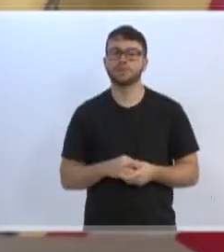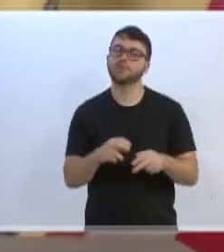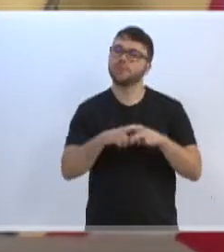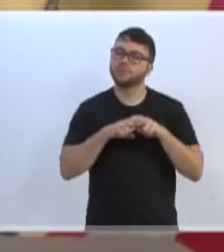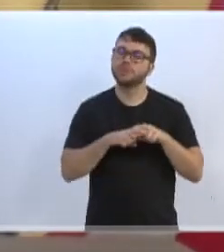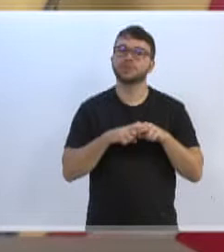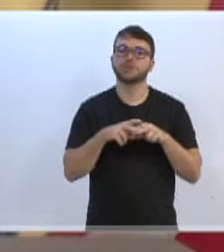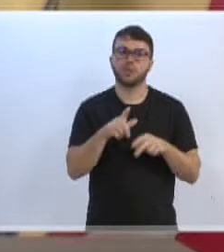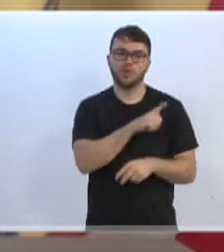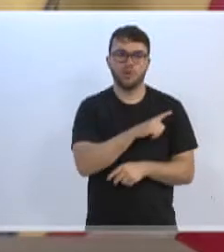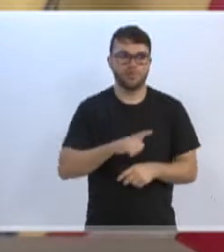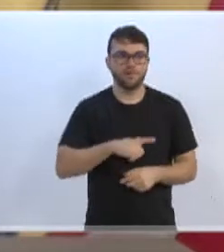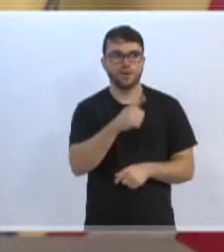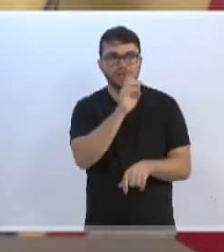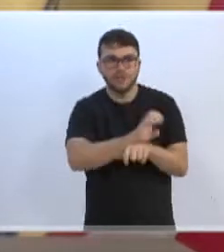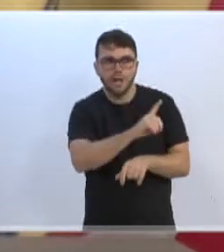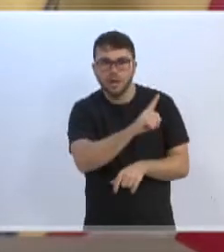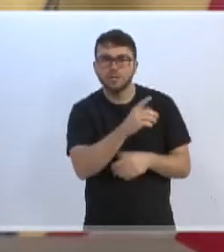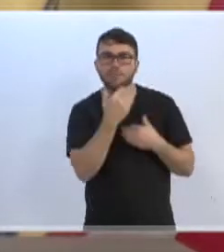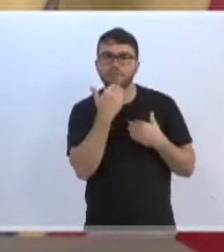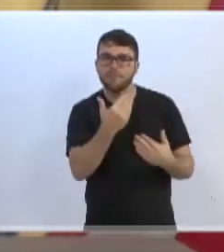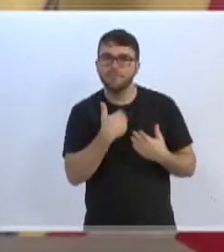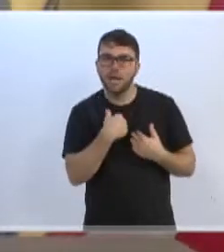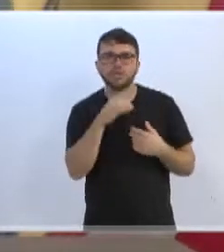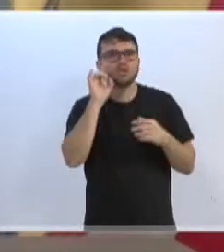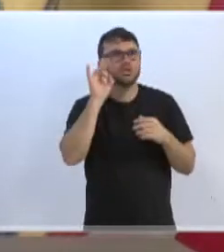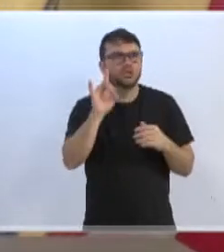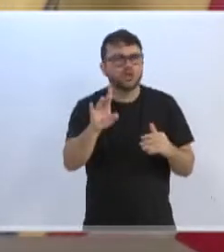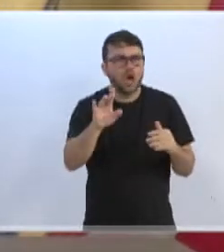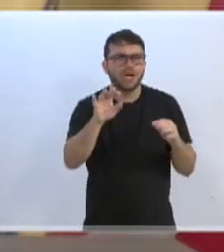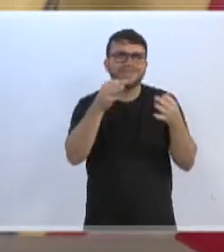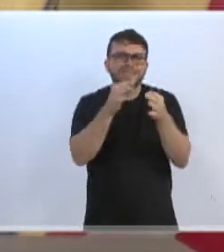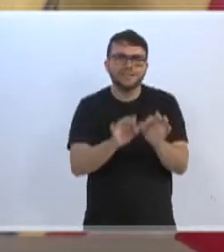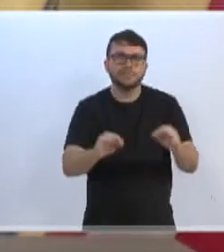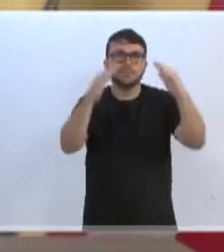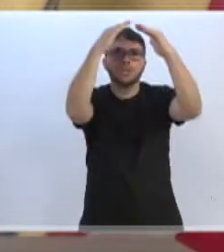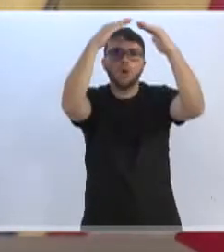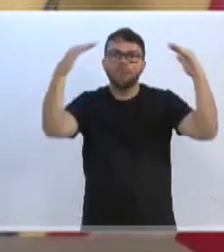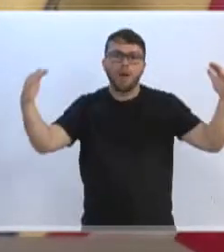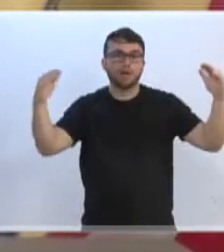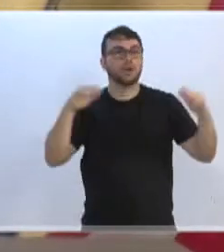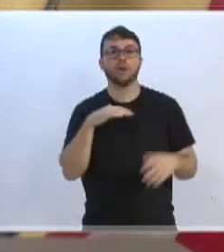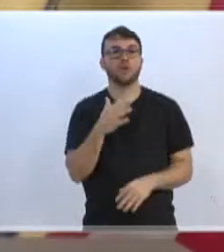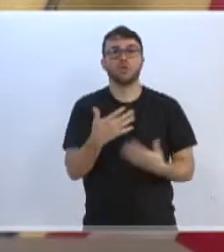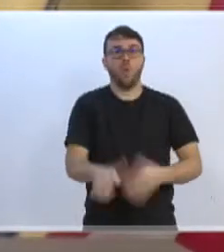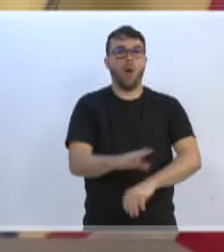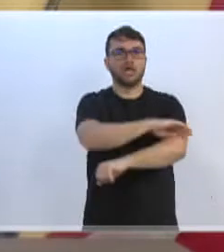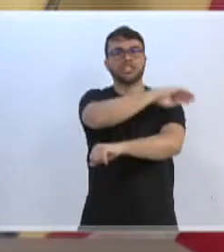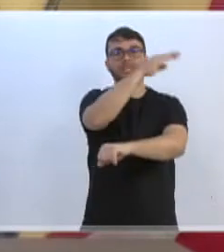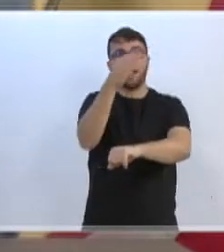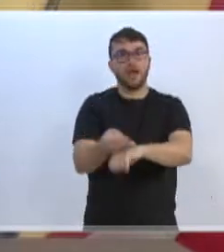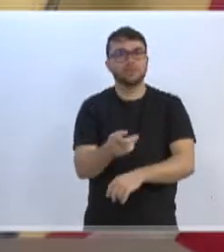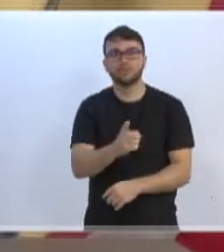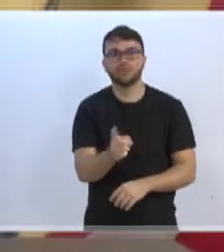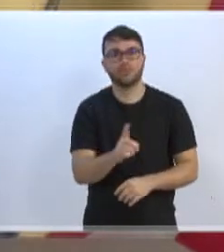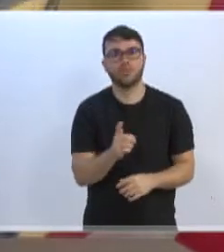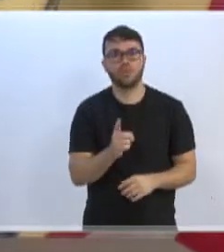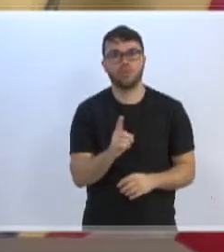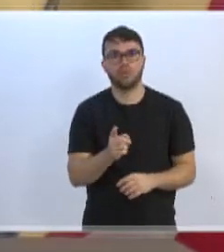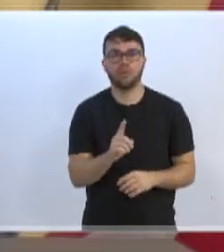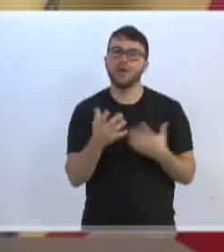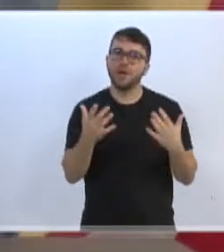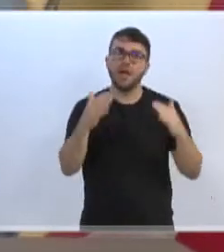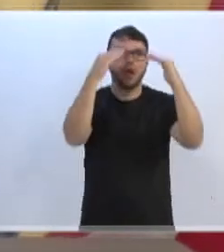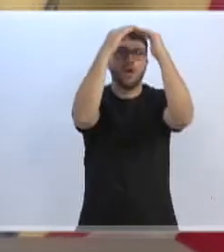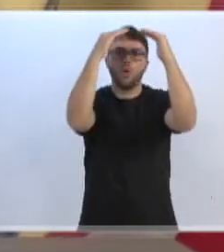pedir também para o governo do estado simplesmente botar só uma cobertura não quero ginásio de esportes coberto eles querem só ele não quer um ginásio de esportes